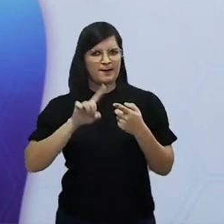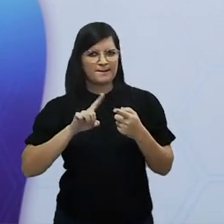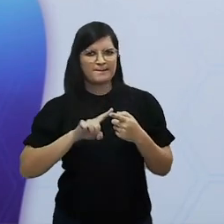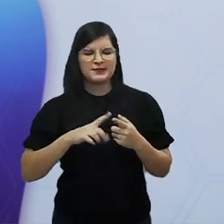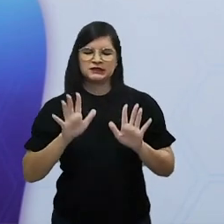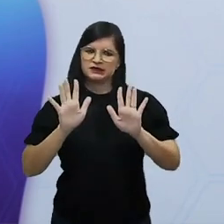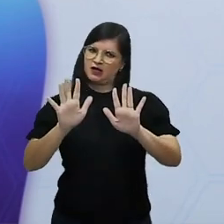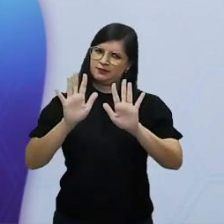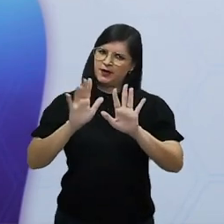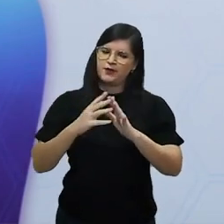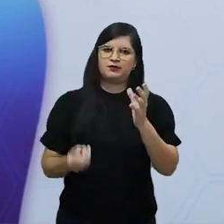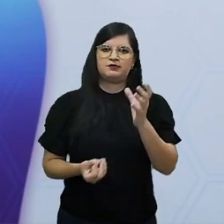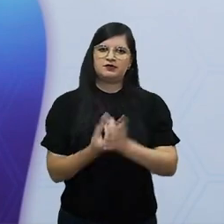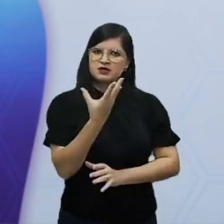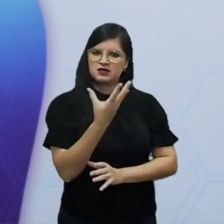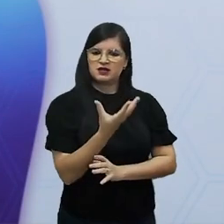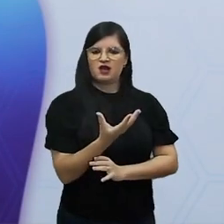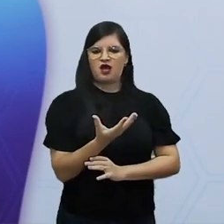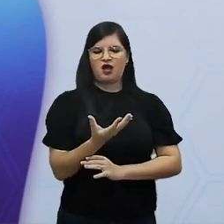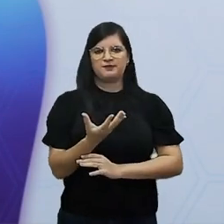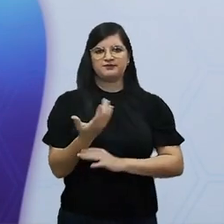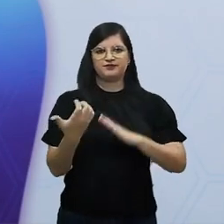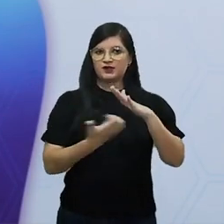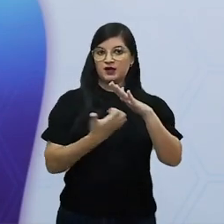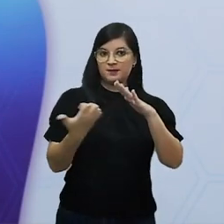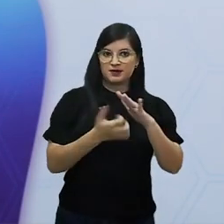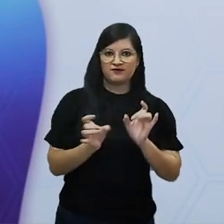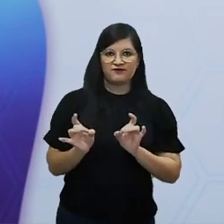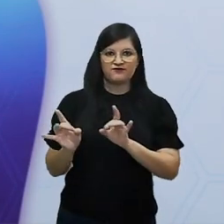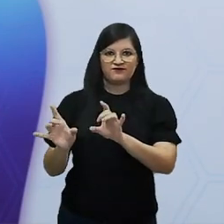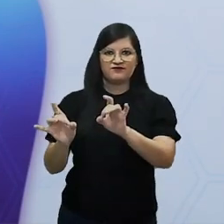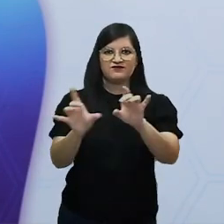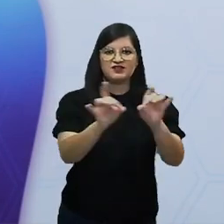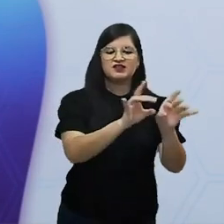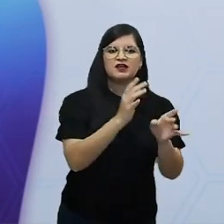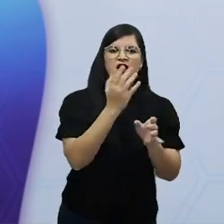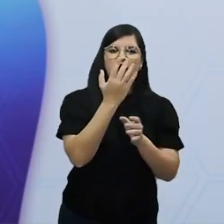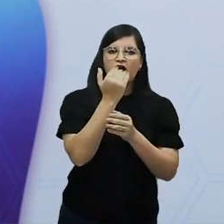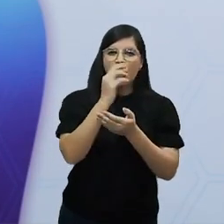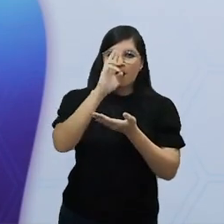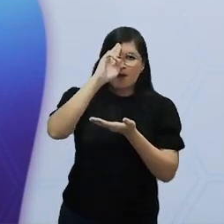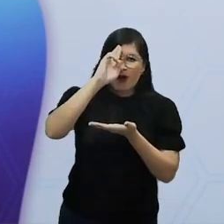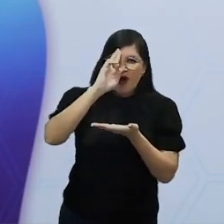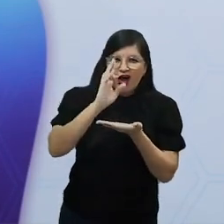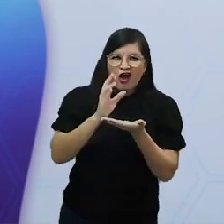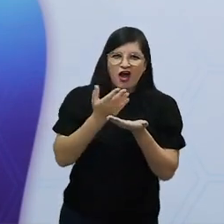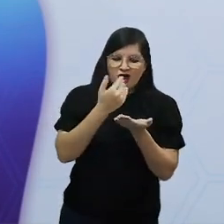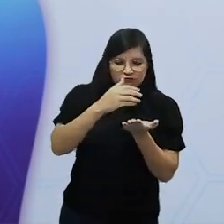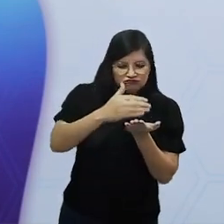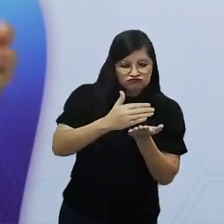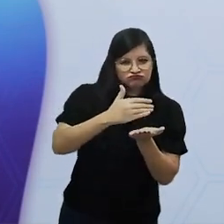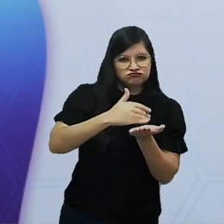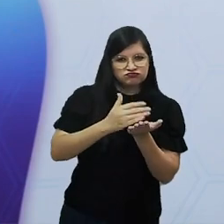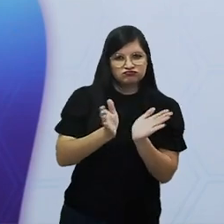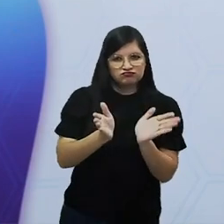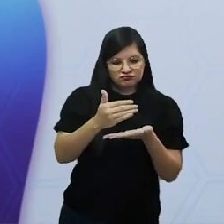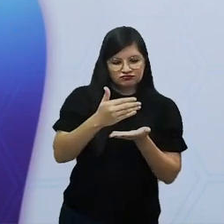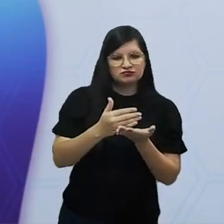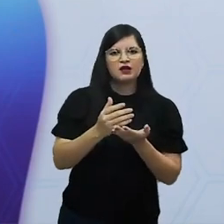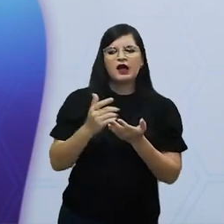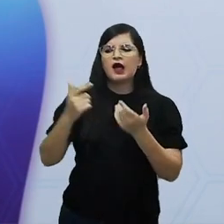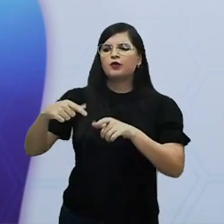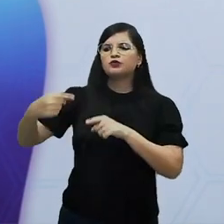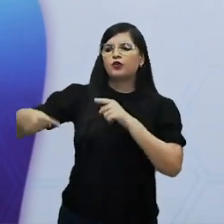não, Guilherme, eu quero criar uma empresa que vai vender marmitas. Ok, quais são os concorrentes que vendem marmitas dentro da tua